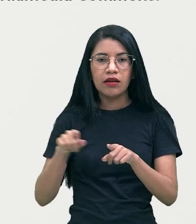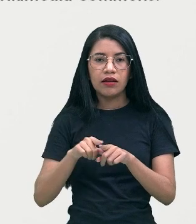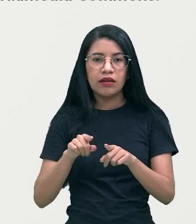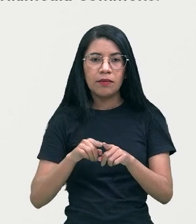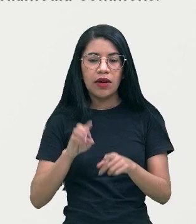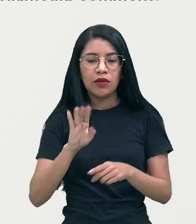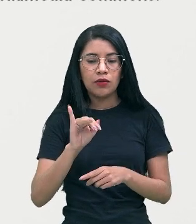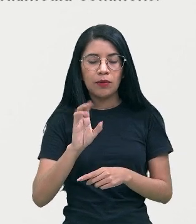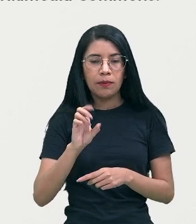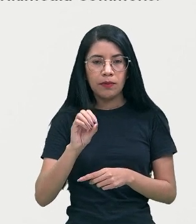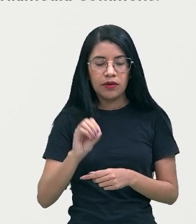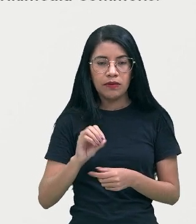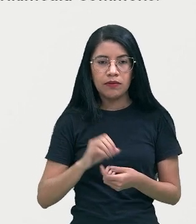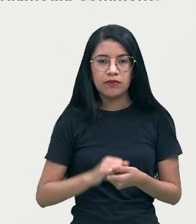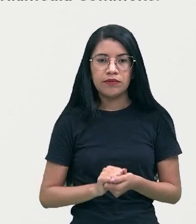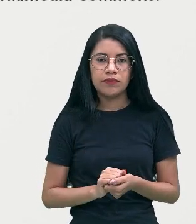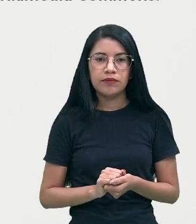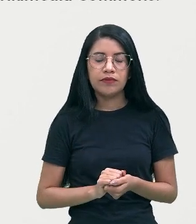parte